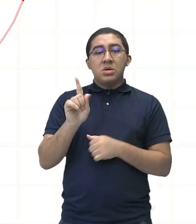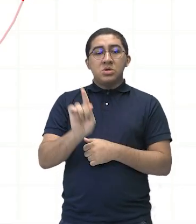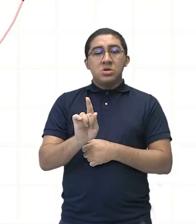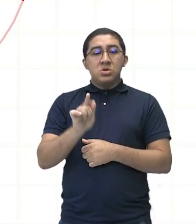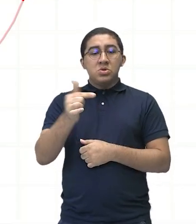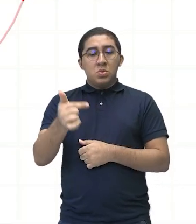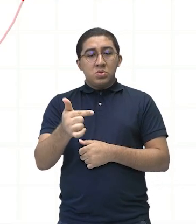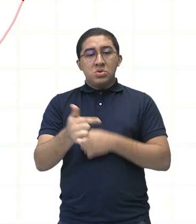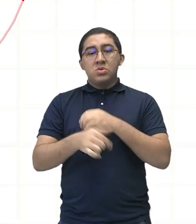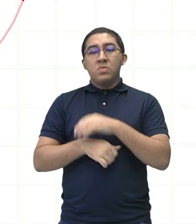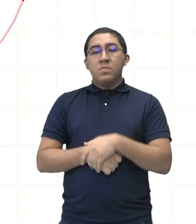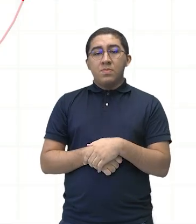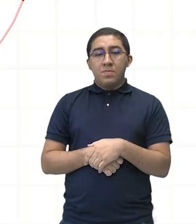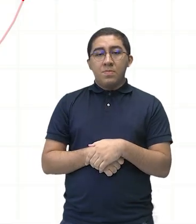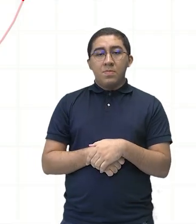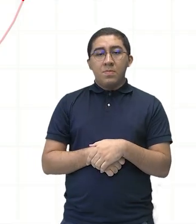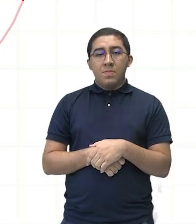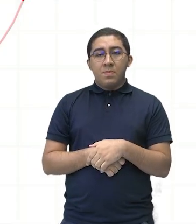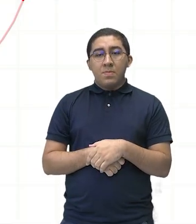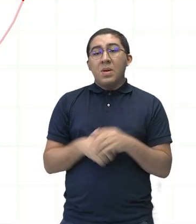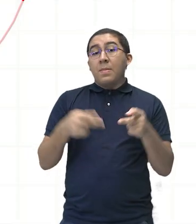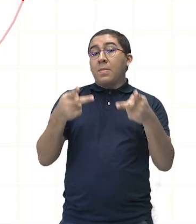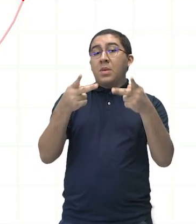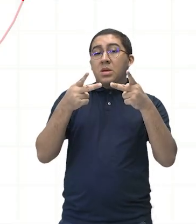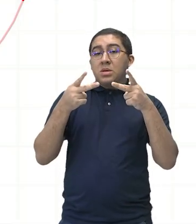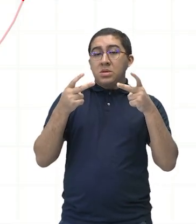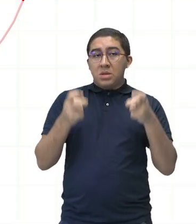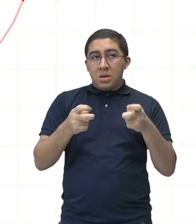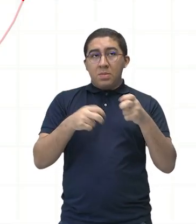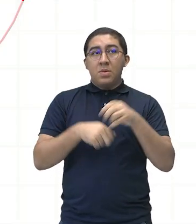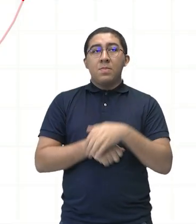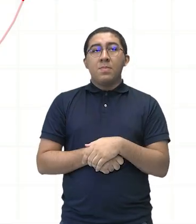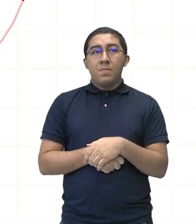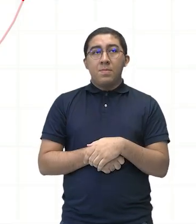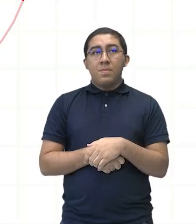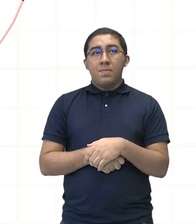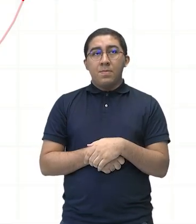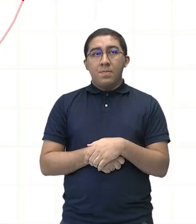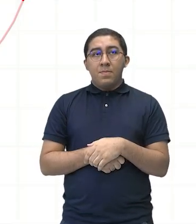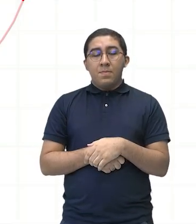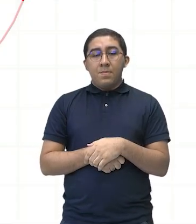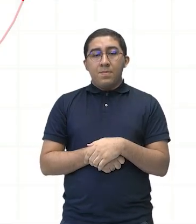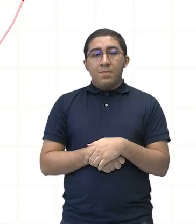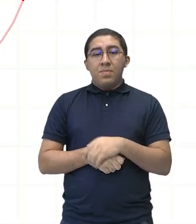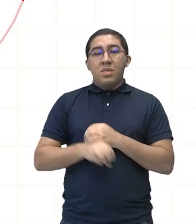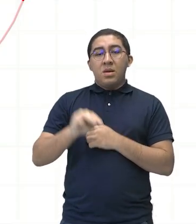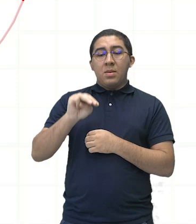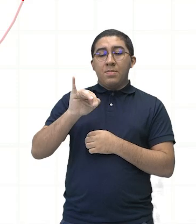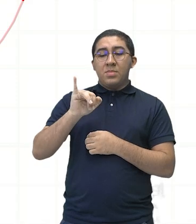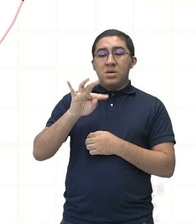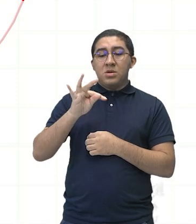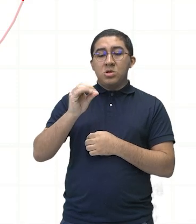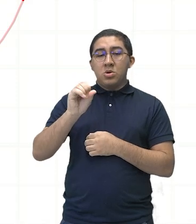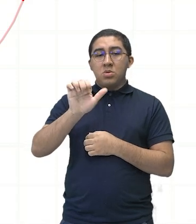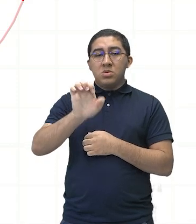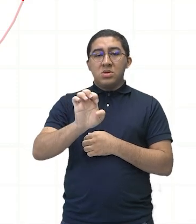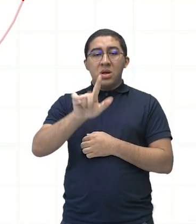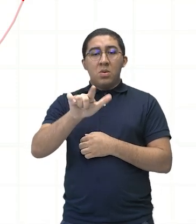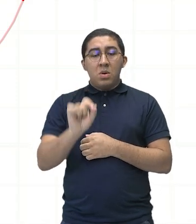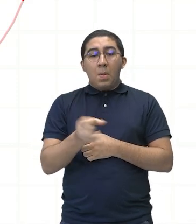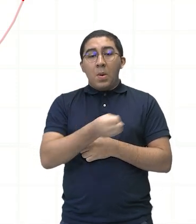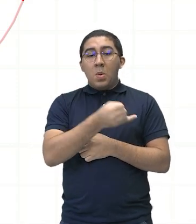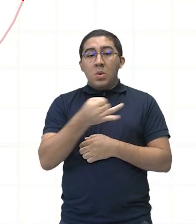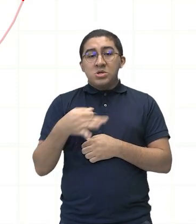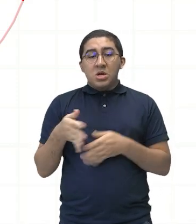G2. Percebam que a mitose identificada em si como esse M aqui, ela vai representar uma